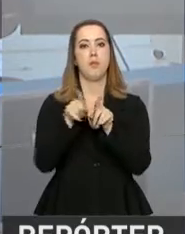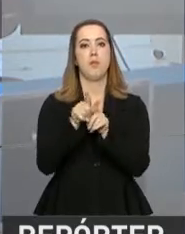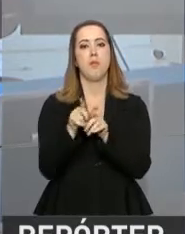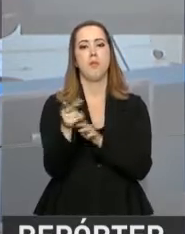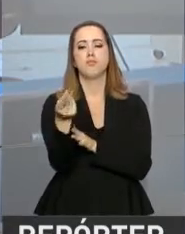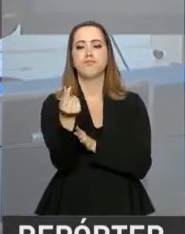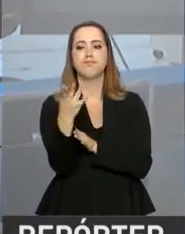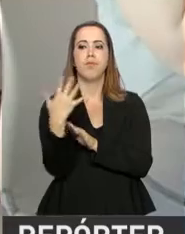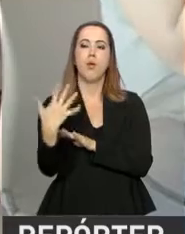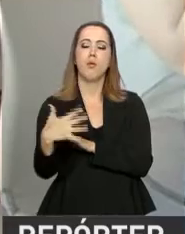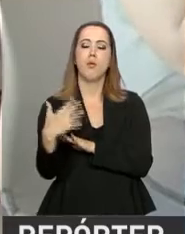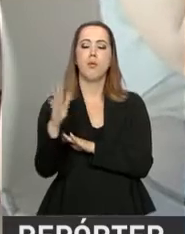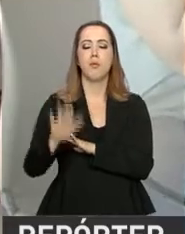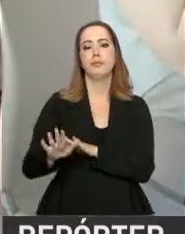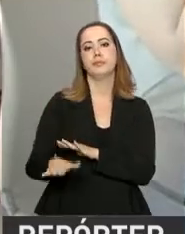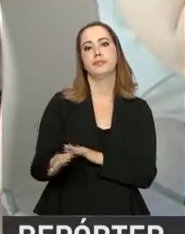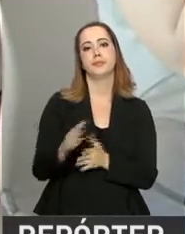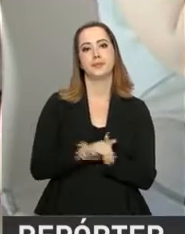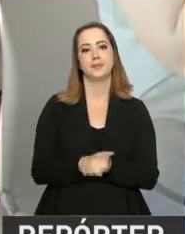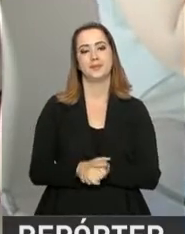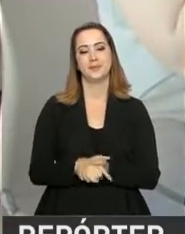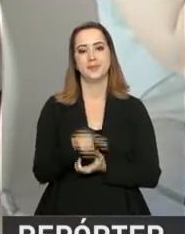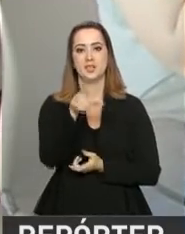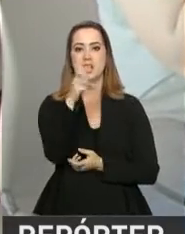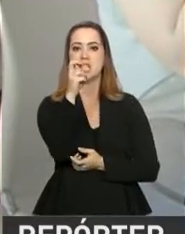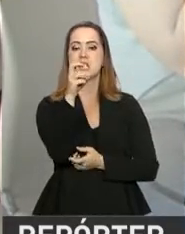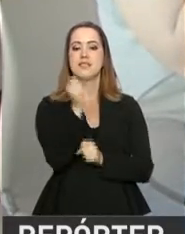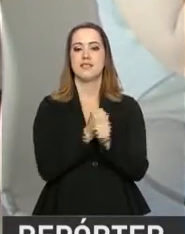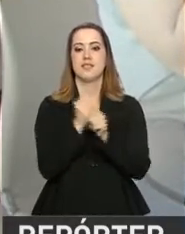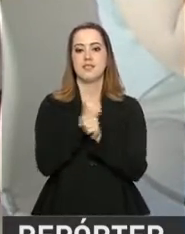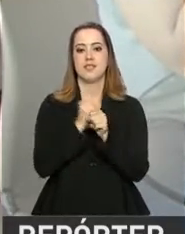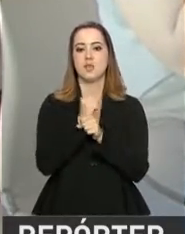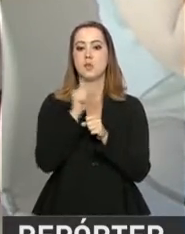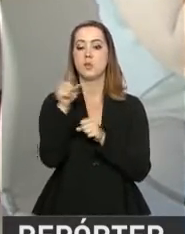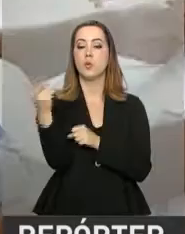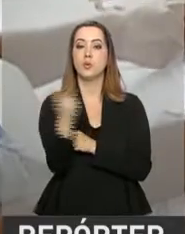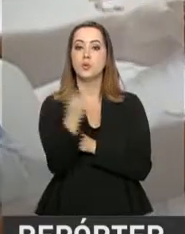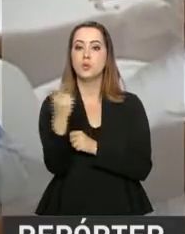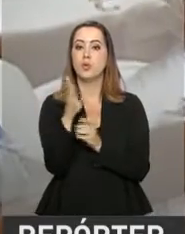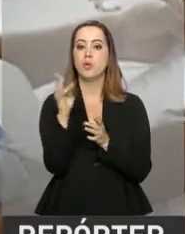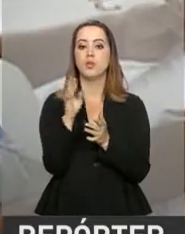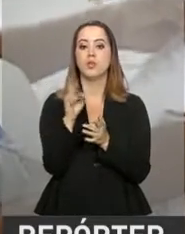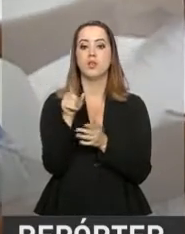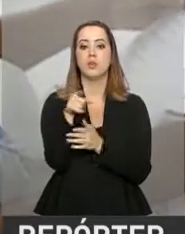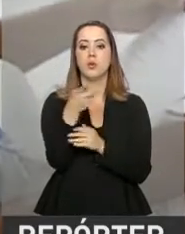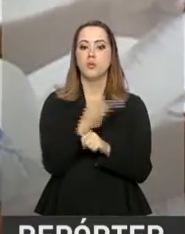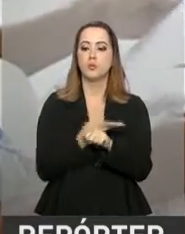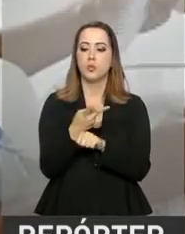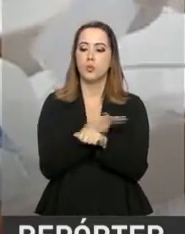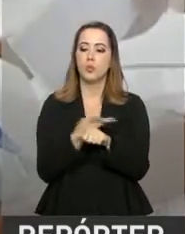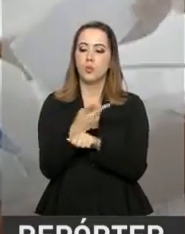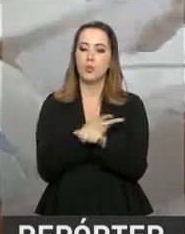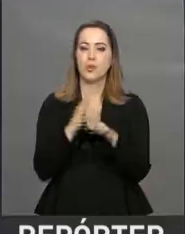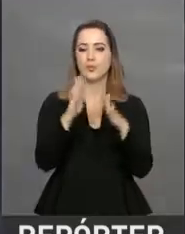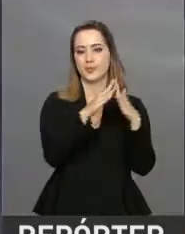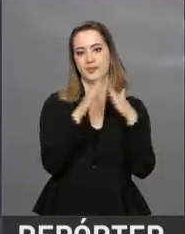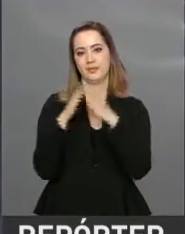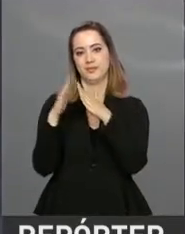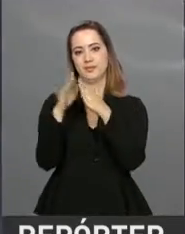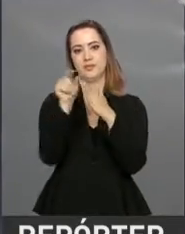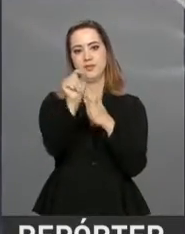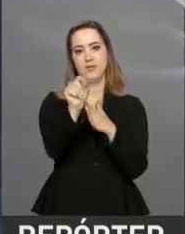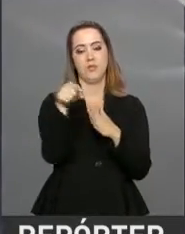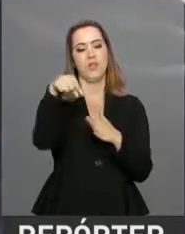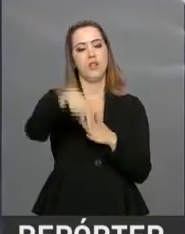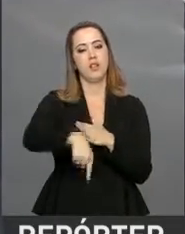no orçamento. Faz 5 anos que a Jamila e o Wellington buscam um lar para chamar de seu.